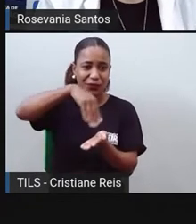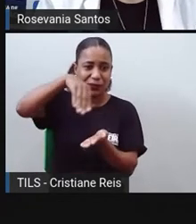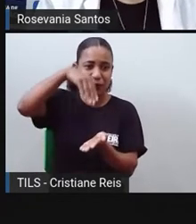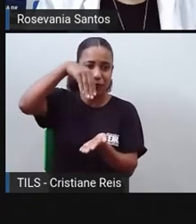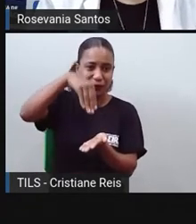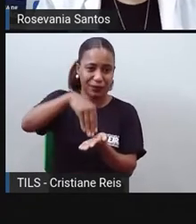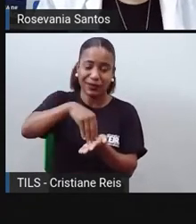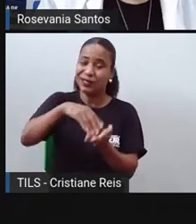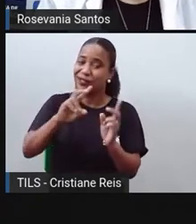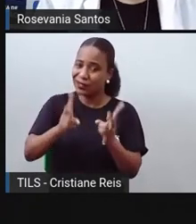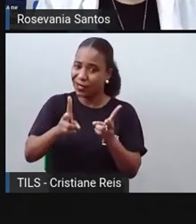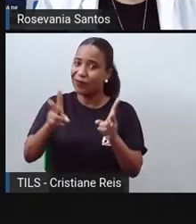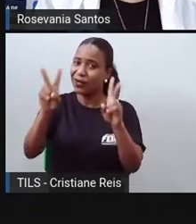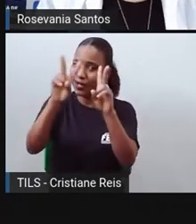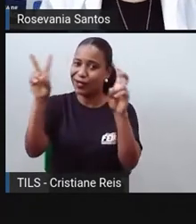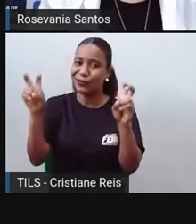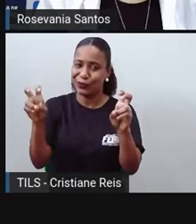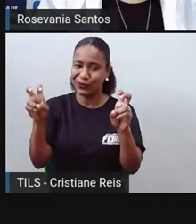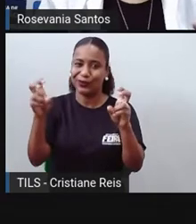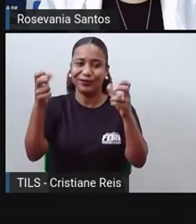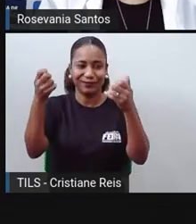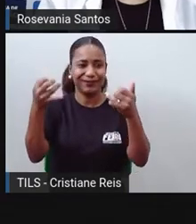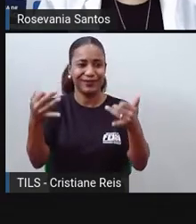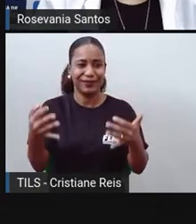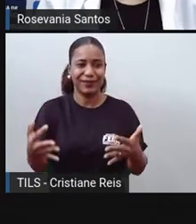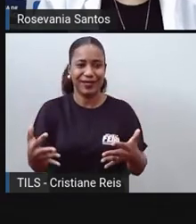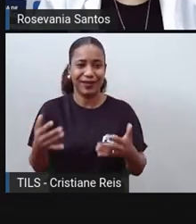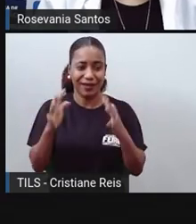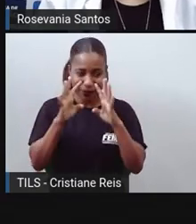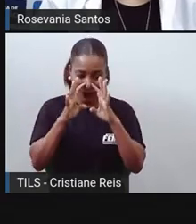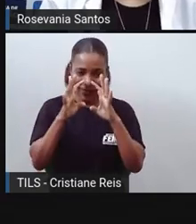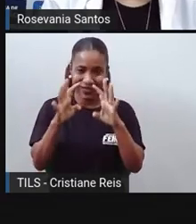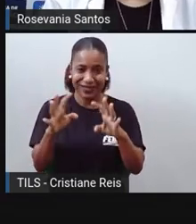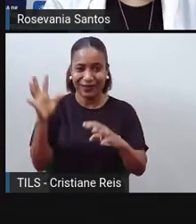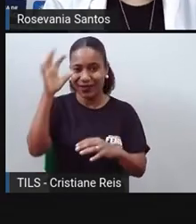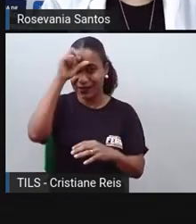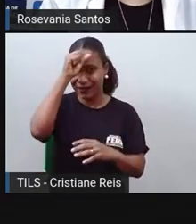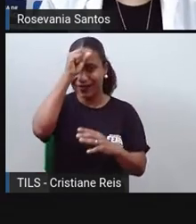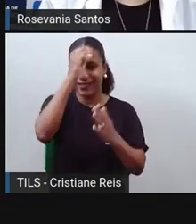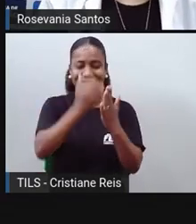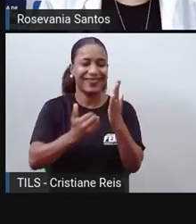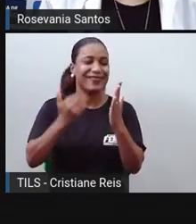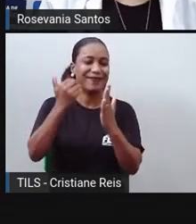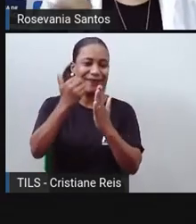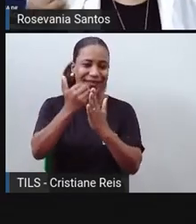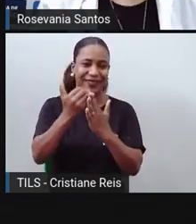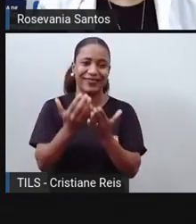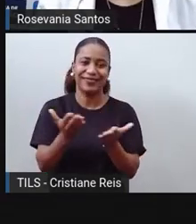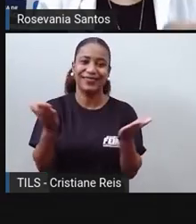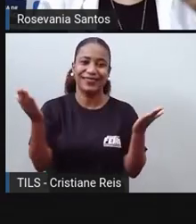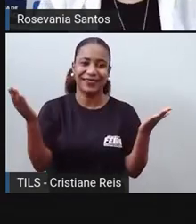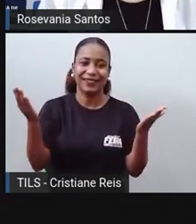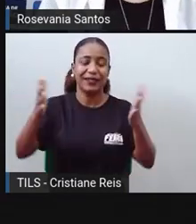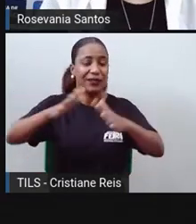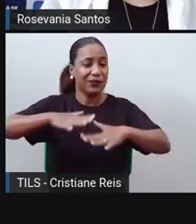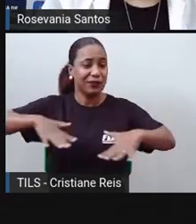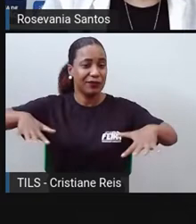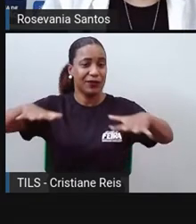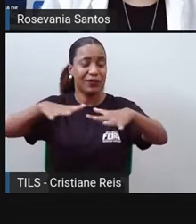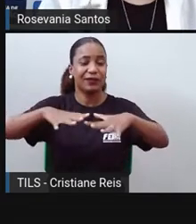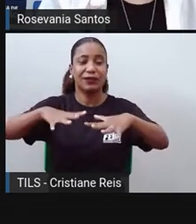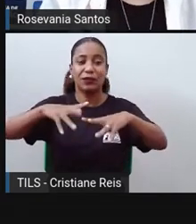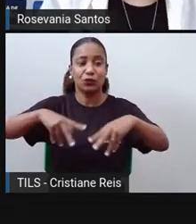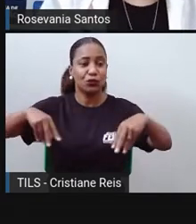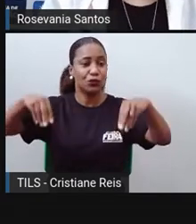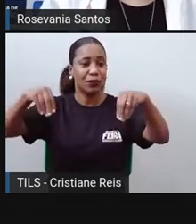o Oriente Médio. Então, vale a pena, né, prestar atenção bastante nesse assunto aí, por conta da importância do espaço e da